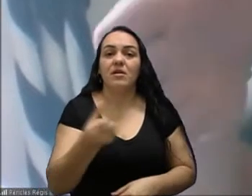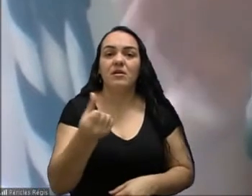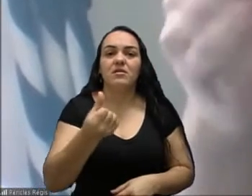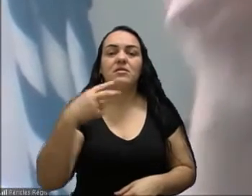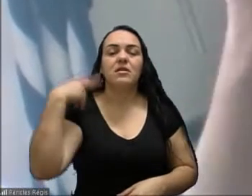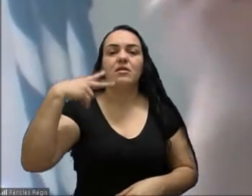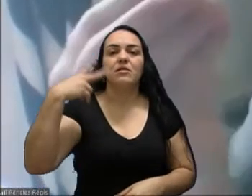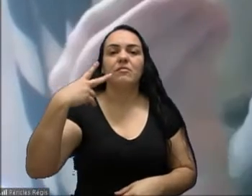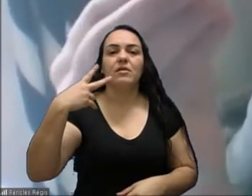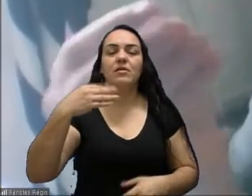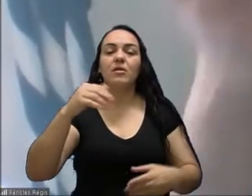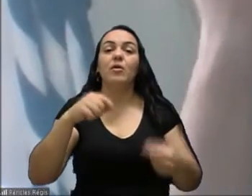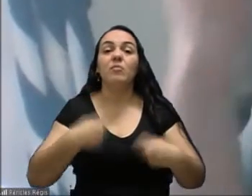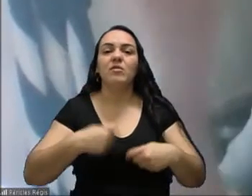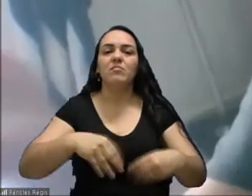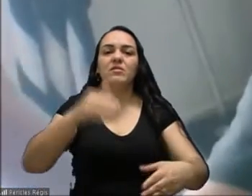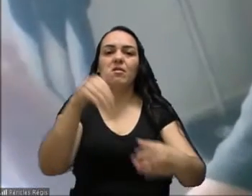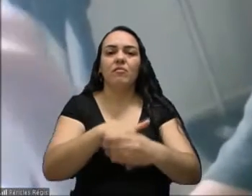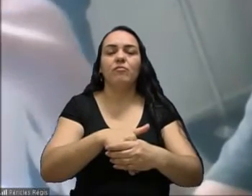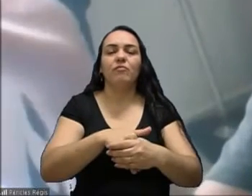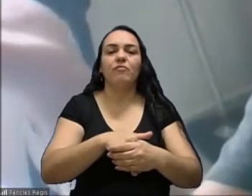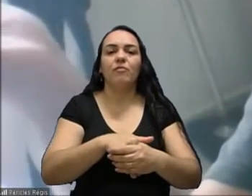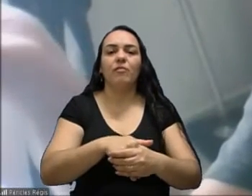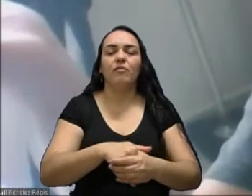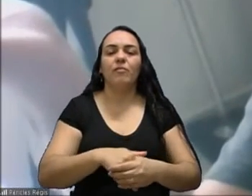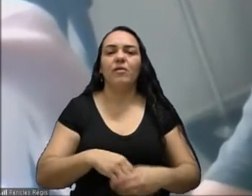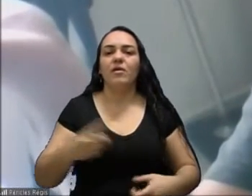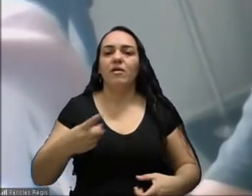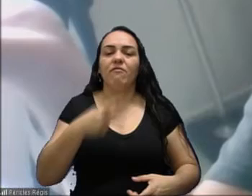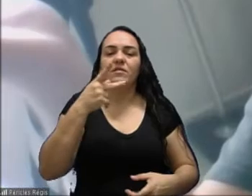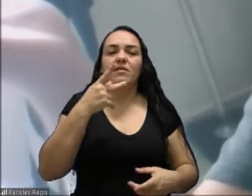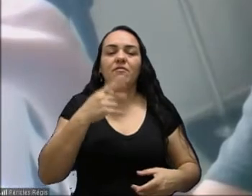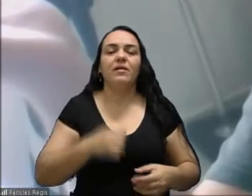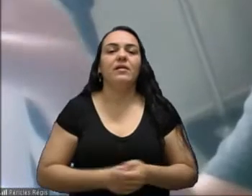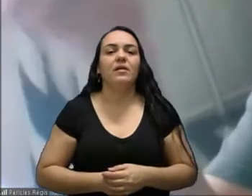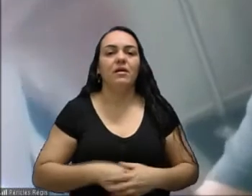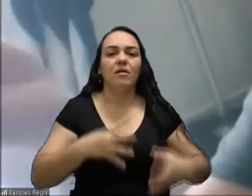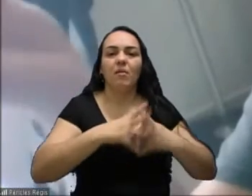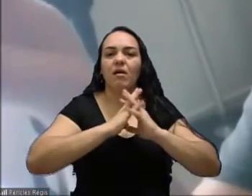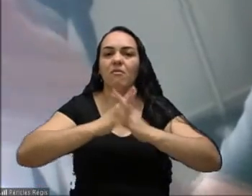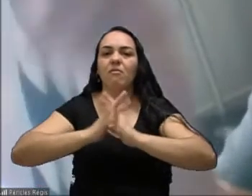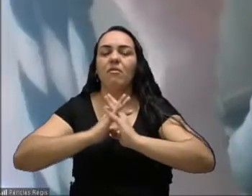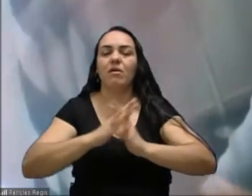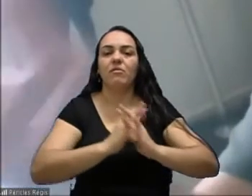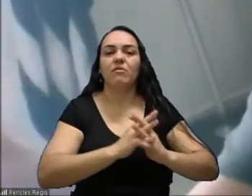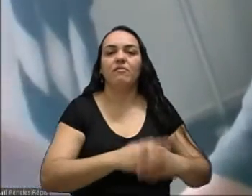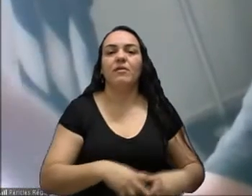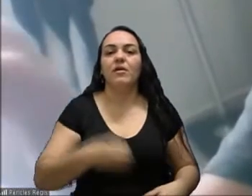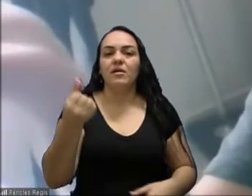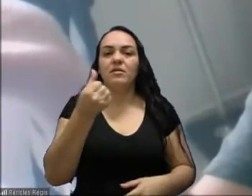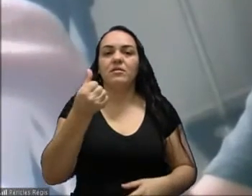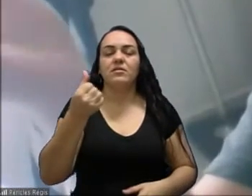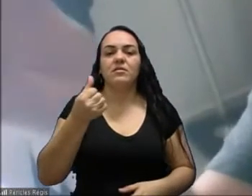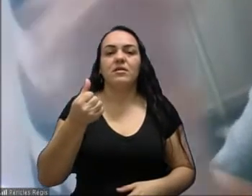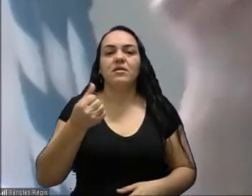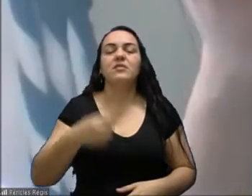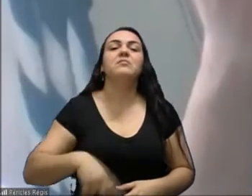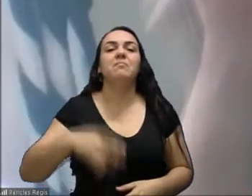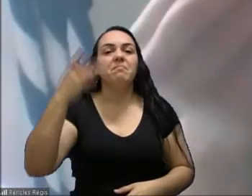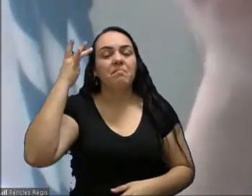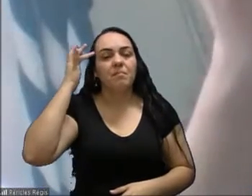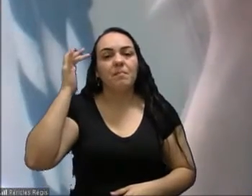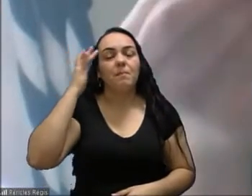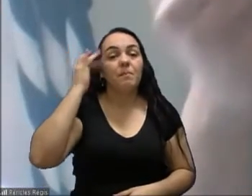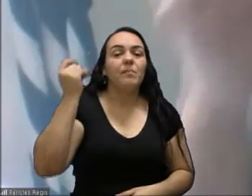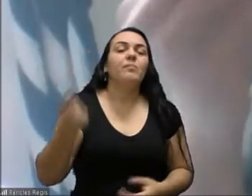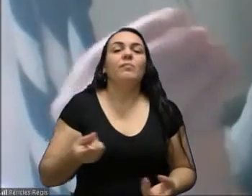ter quórum pra votar ai você vem e faz uma tempestade em copo d'água uma tempestade em copo d'água tinha seis pessoas online aqui não